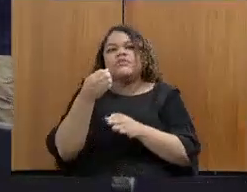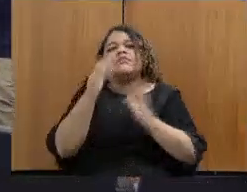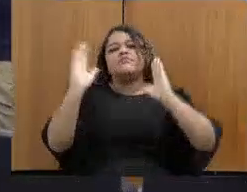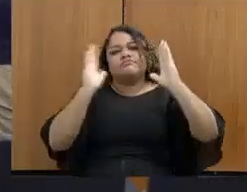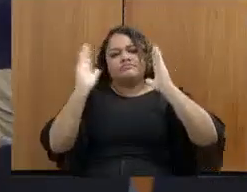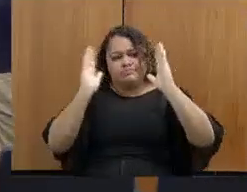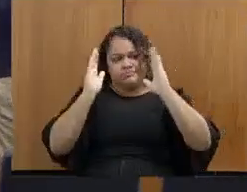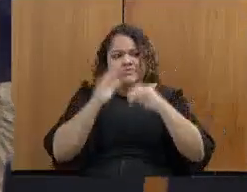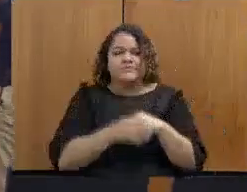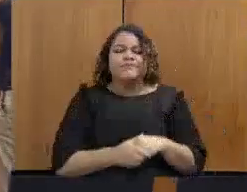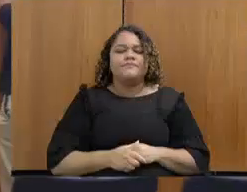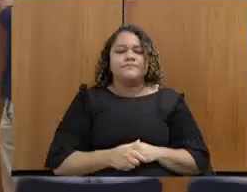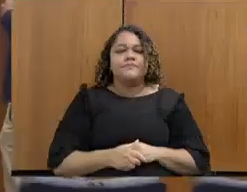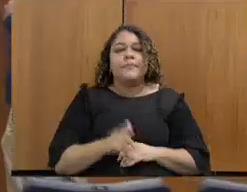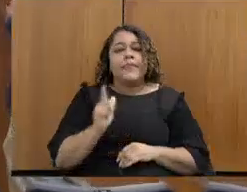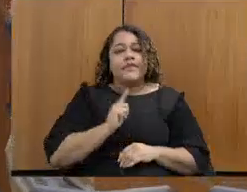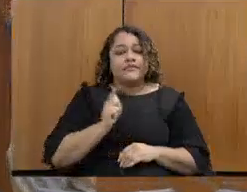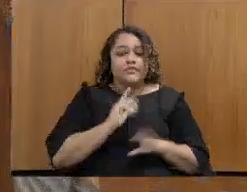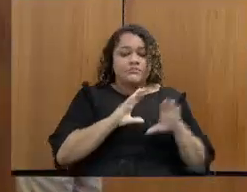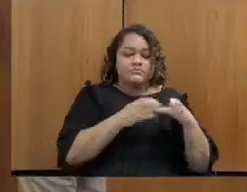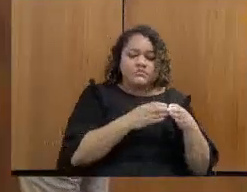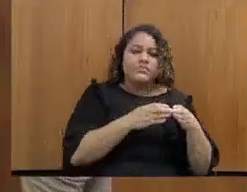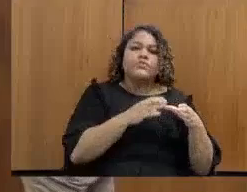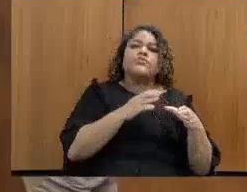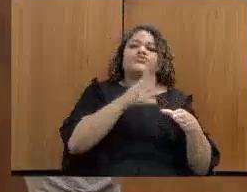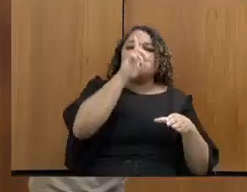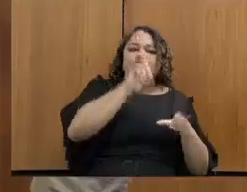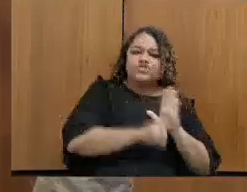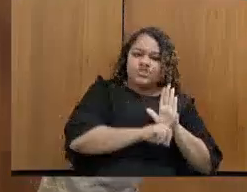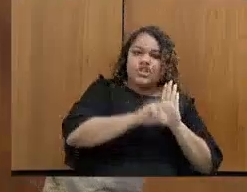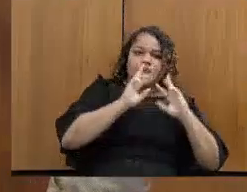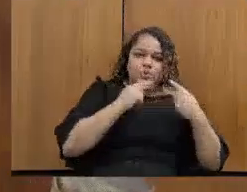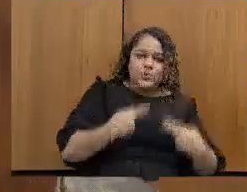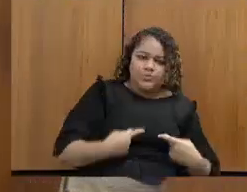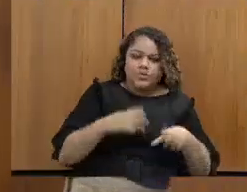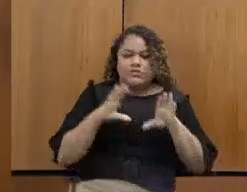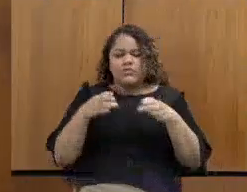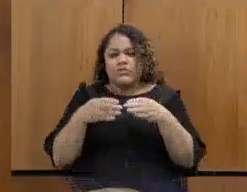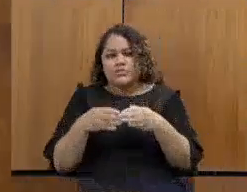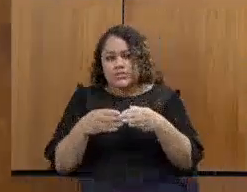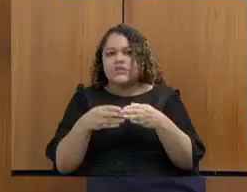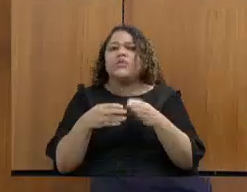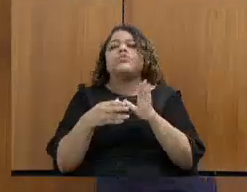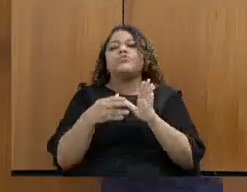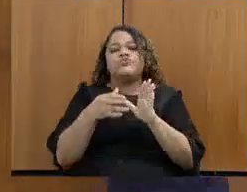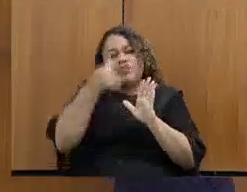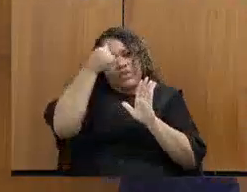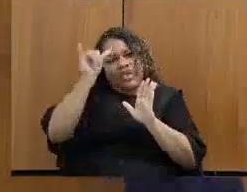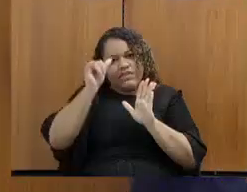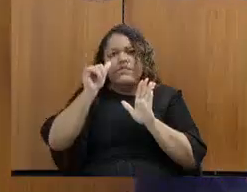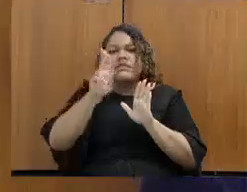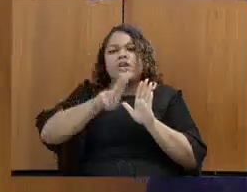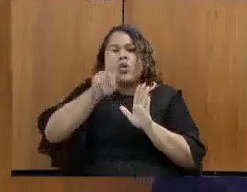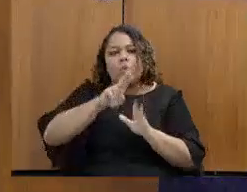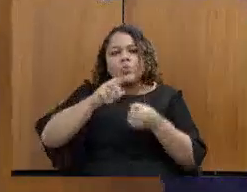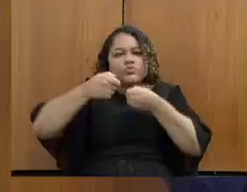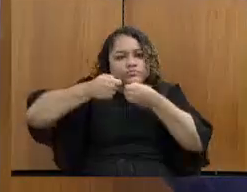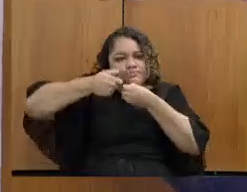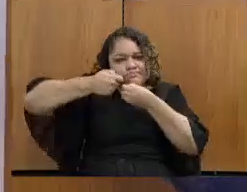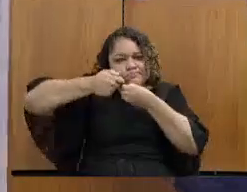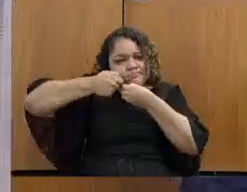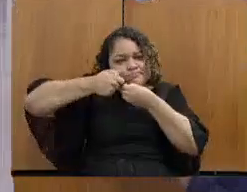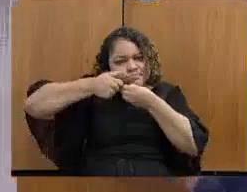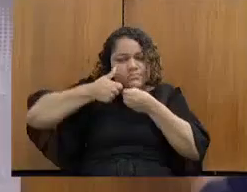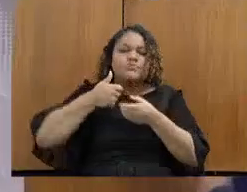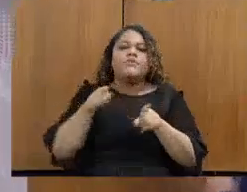convidado as comissões de direitos humanos prevenção e combate ao uso do crack e defesa dos direitos da mulher a presidência